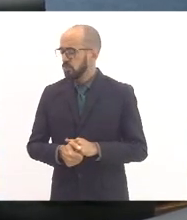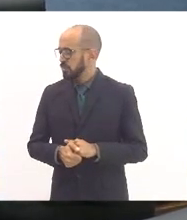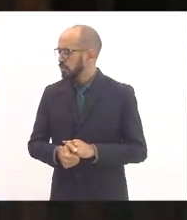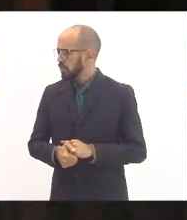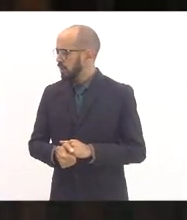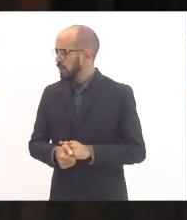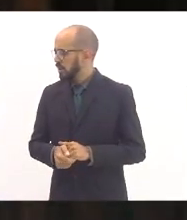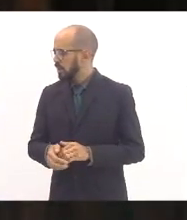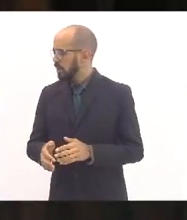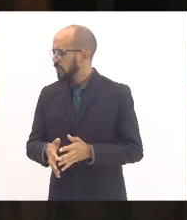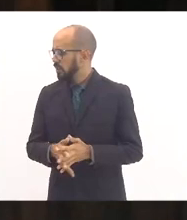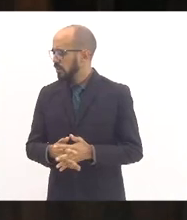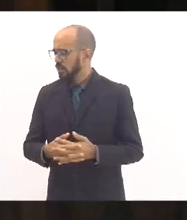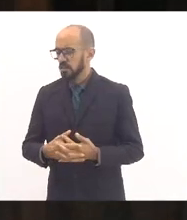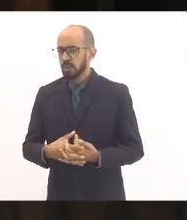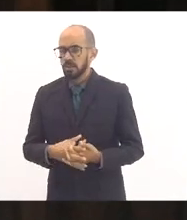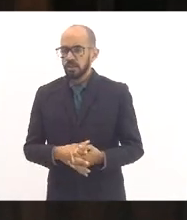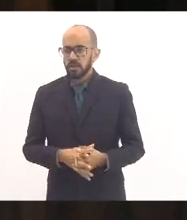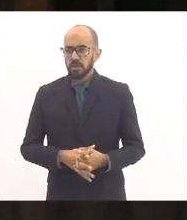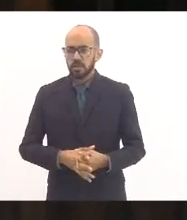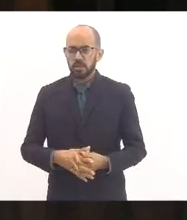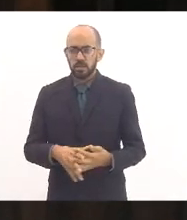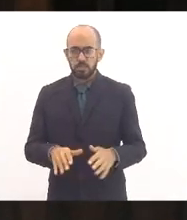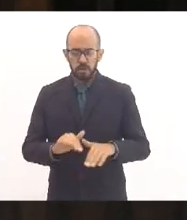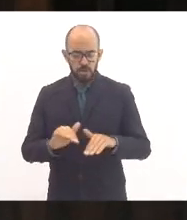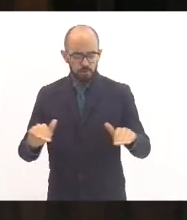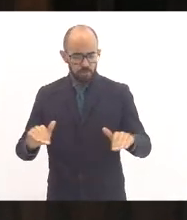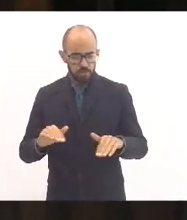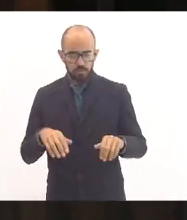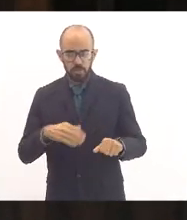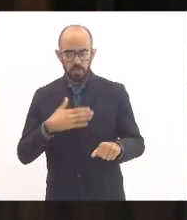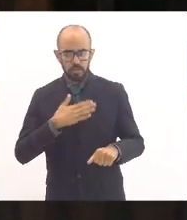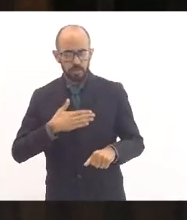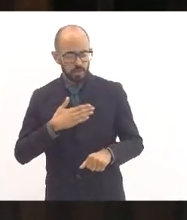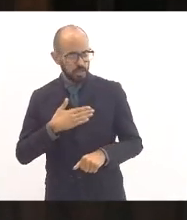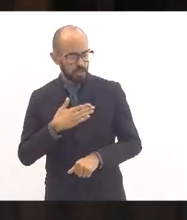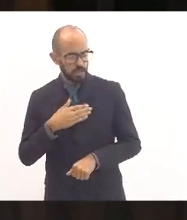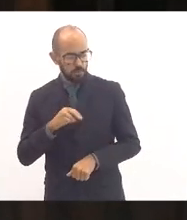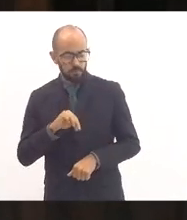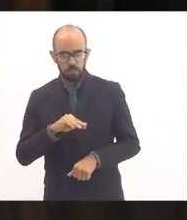transmitindo os cumprimentos de toda a mesa Para nossa querida Márcia